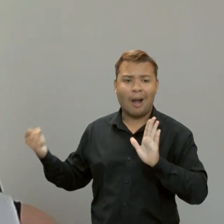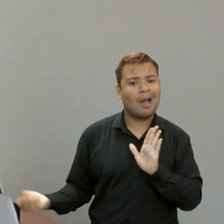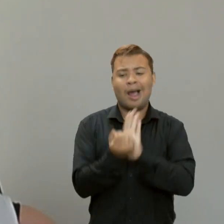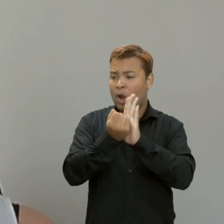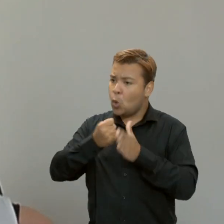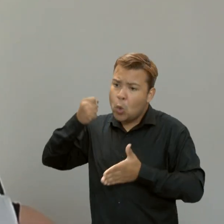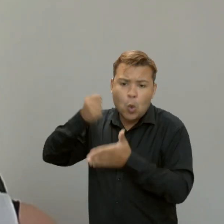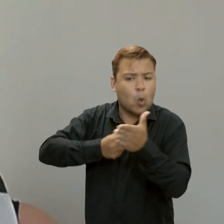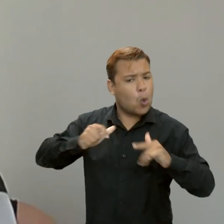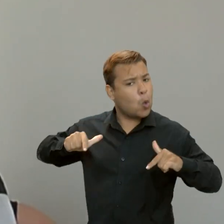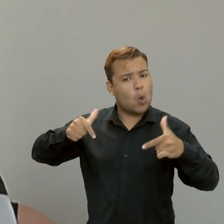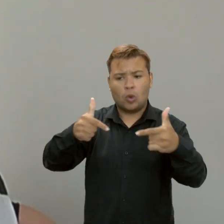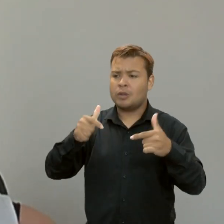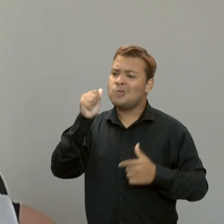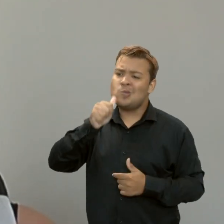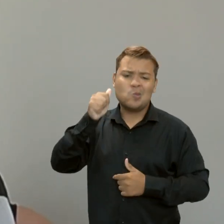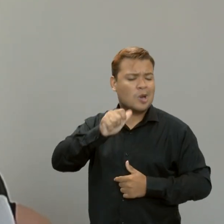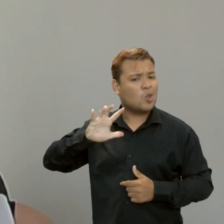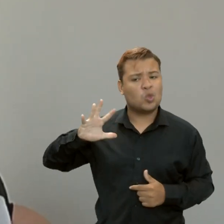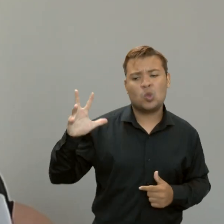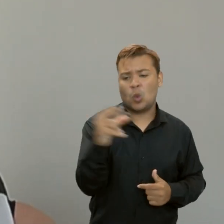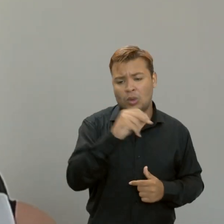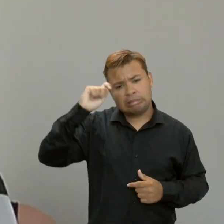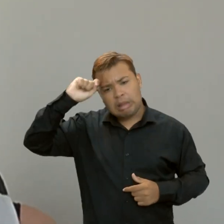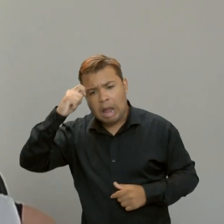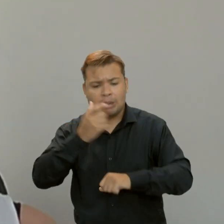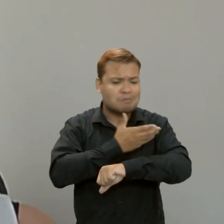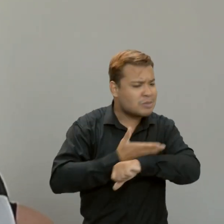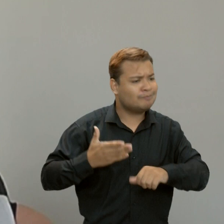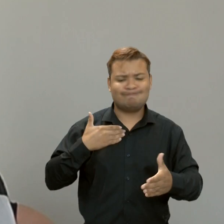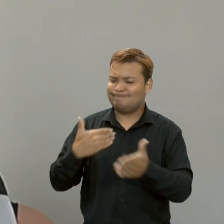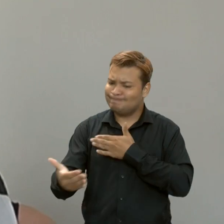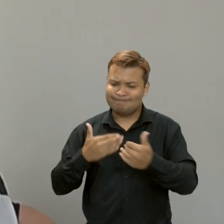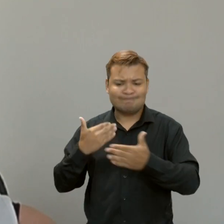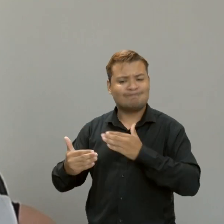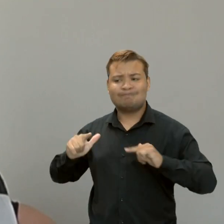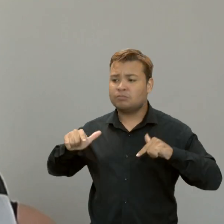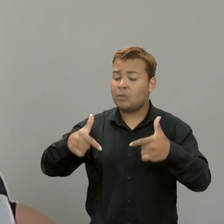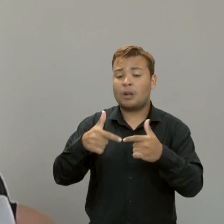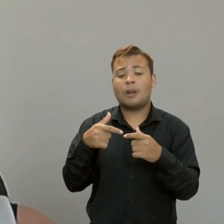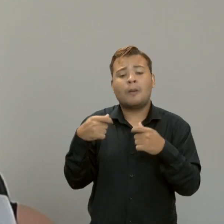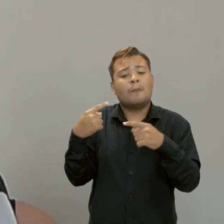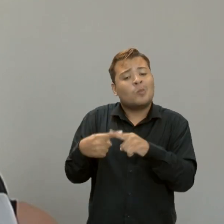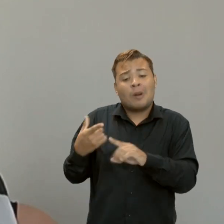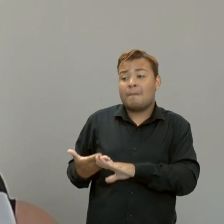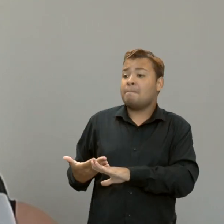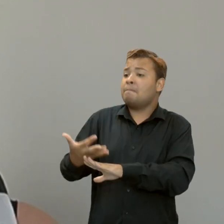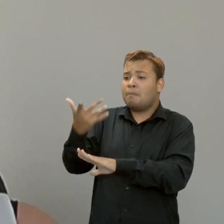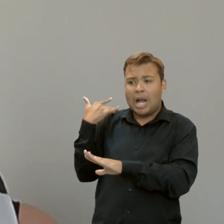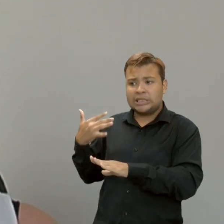de todas nós mulheres, negras e brancas, não é? Nós precisamos reparar tudo aquilo que foi